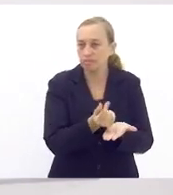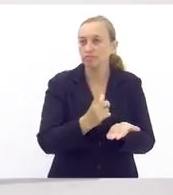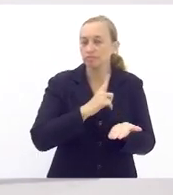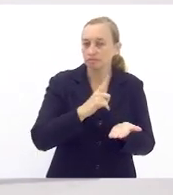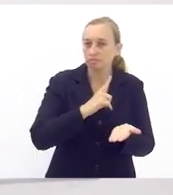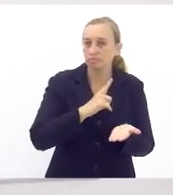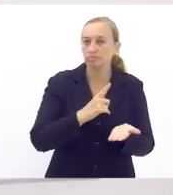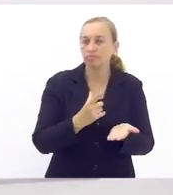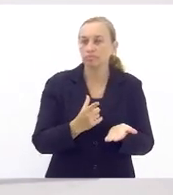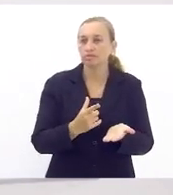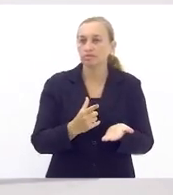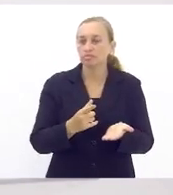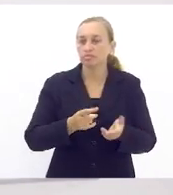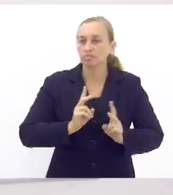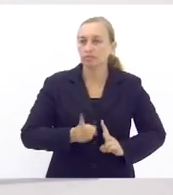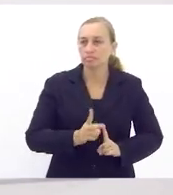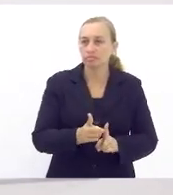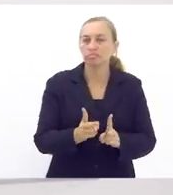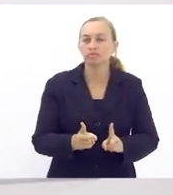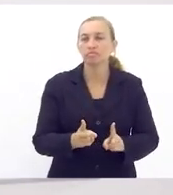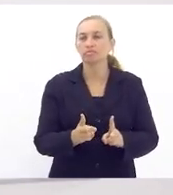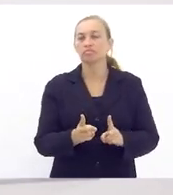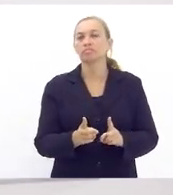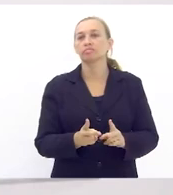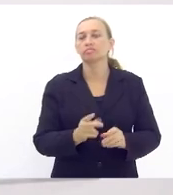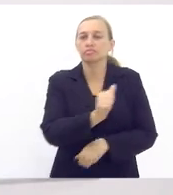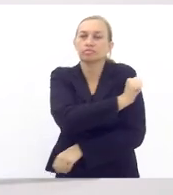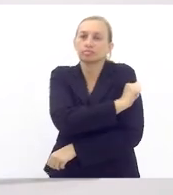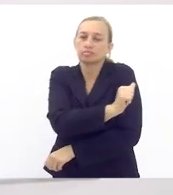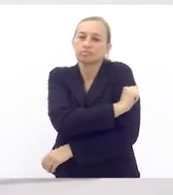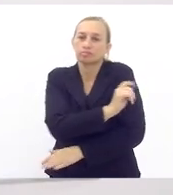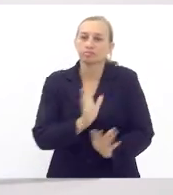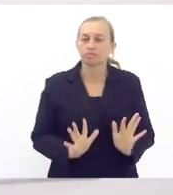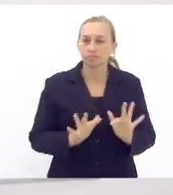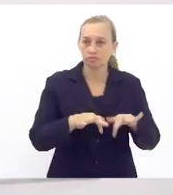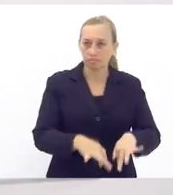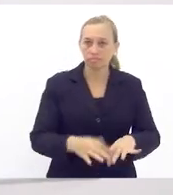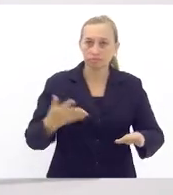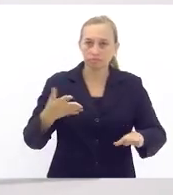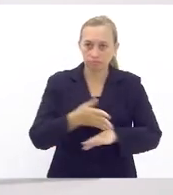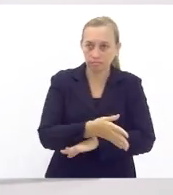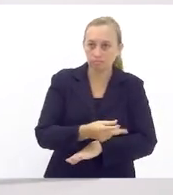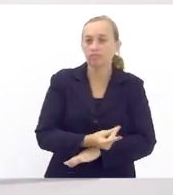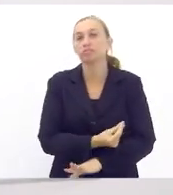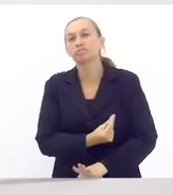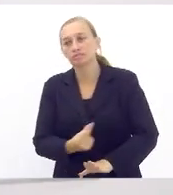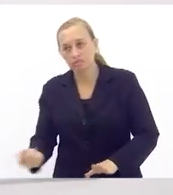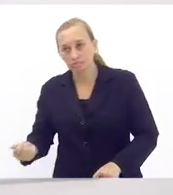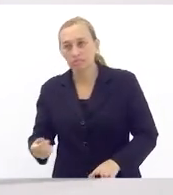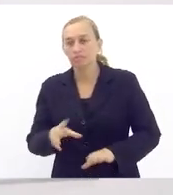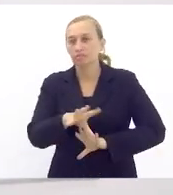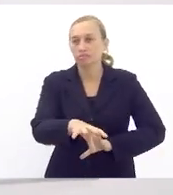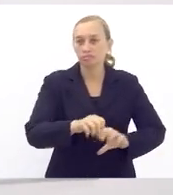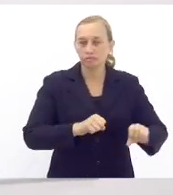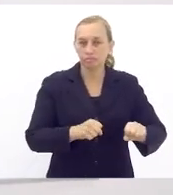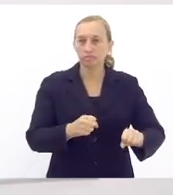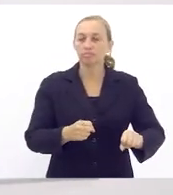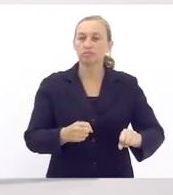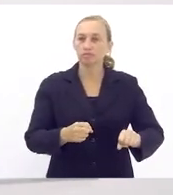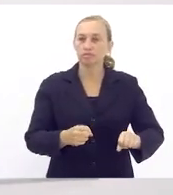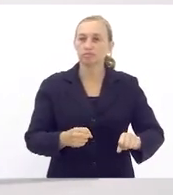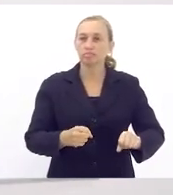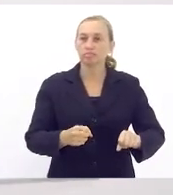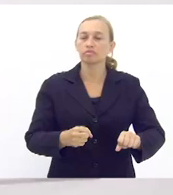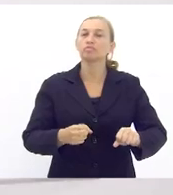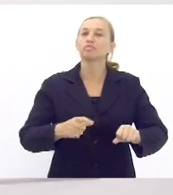estudantil que Garanta permanência desses estudantes e que concluam que eles entrem mas também saem com seu diploma na mão e com uma